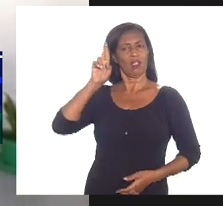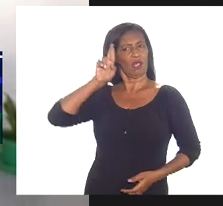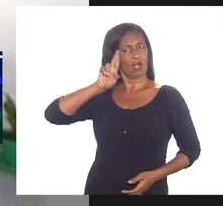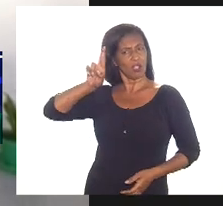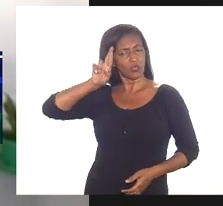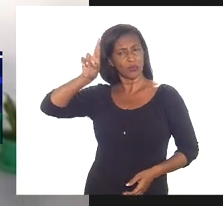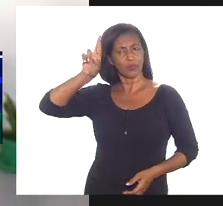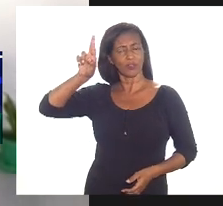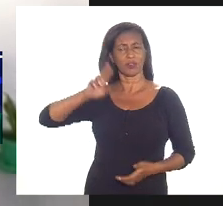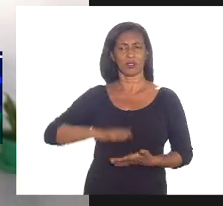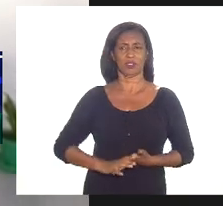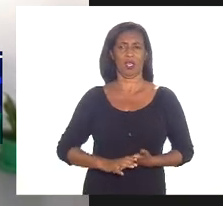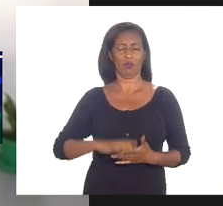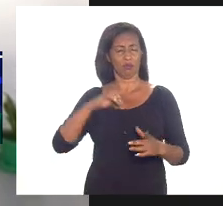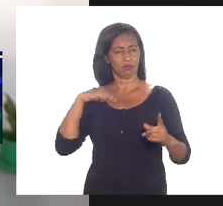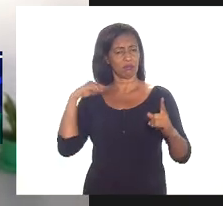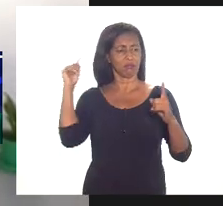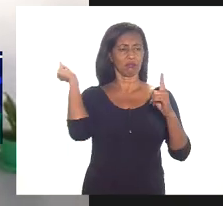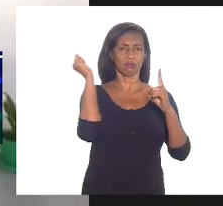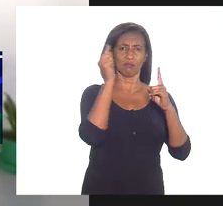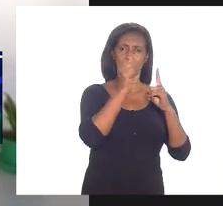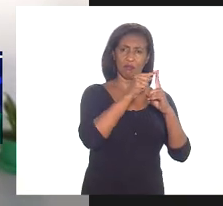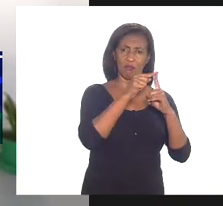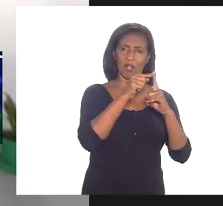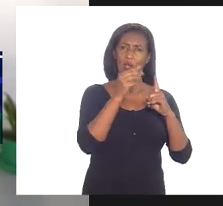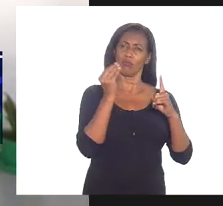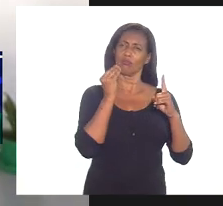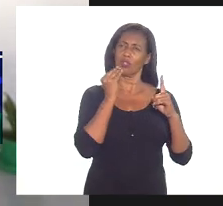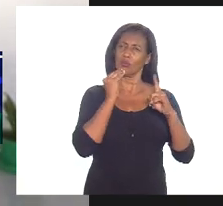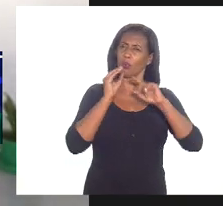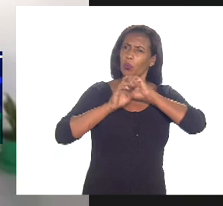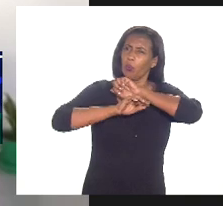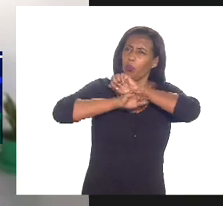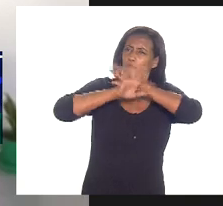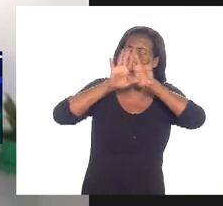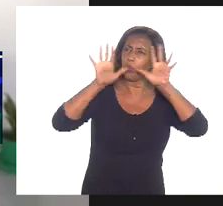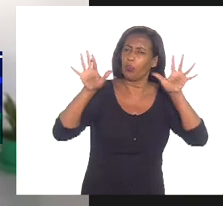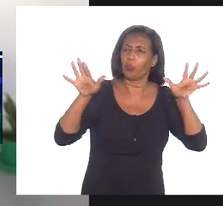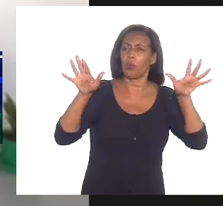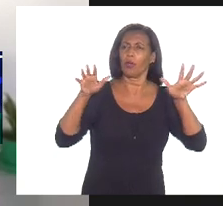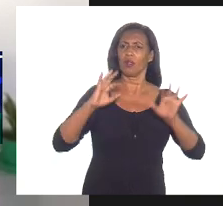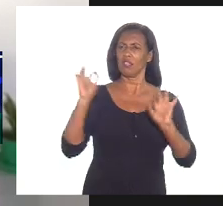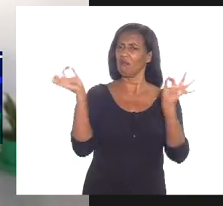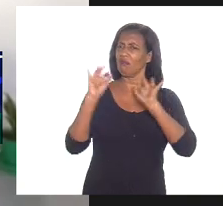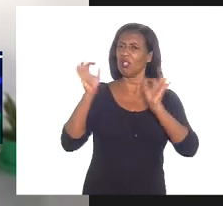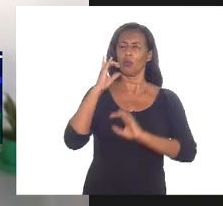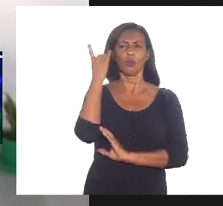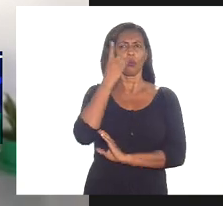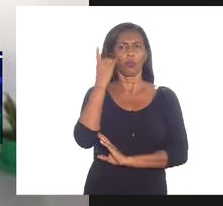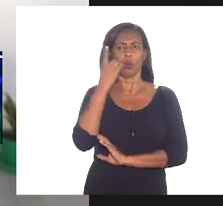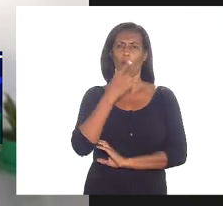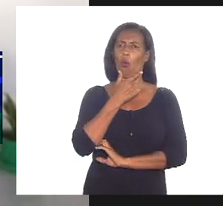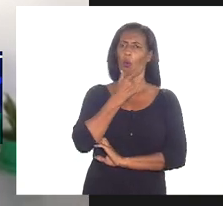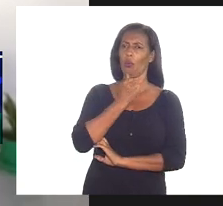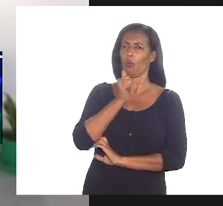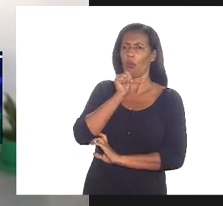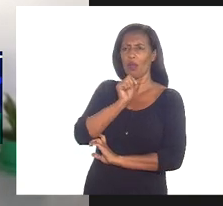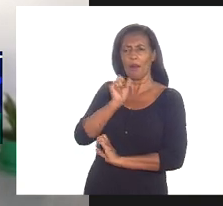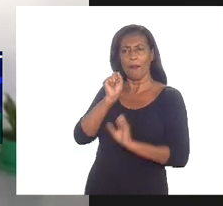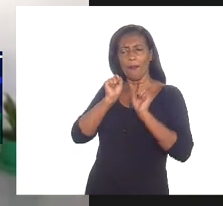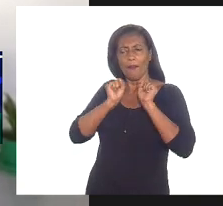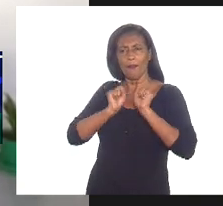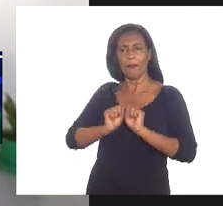de maneira objetiva e transparente que nenhum Deputado aqui o deputada possa